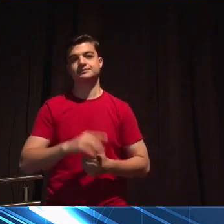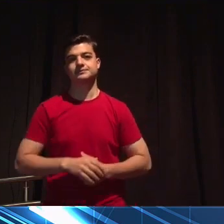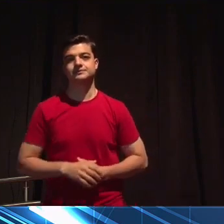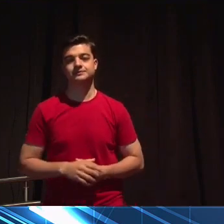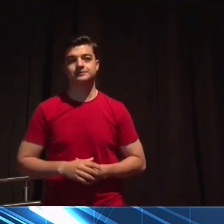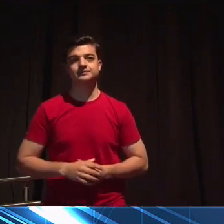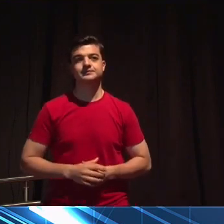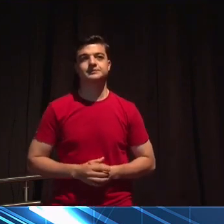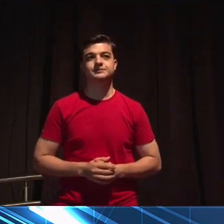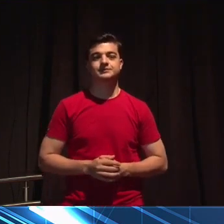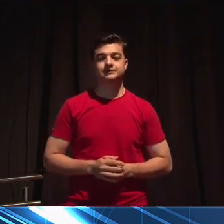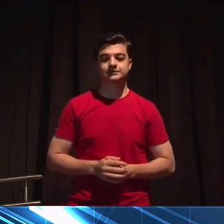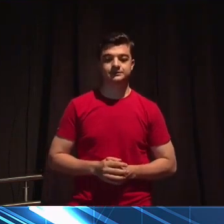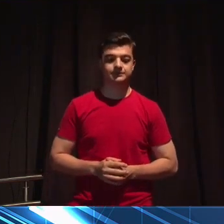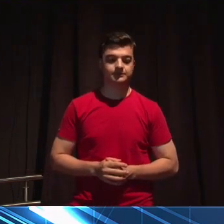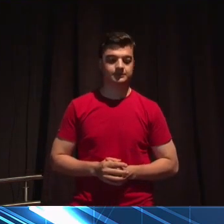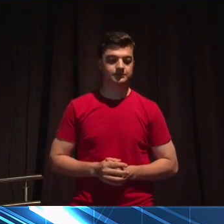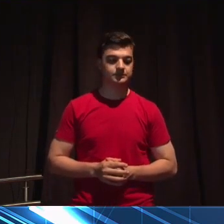pensar.